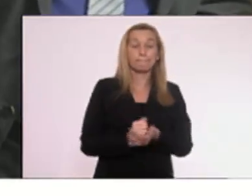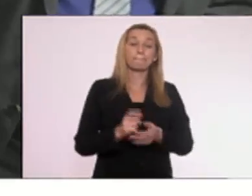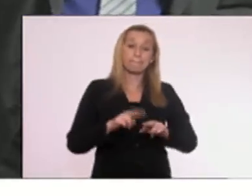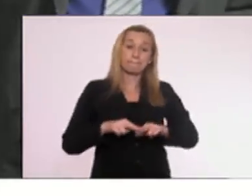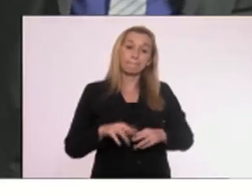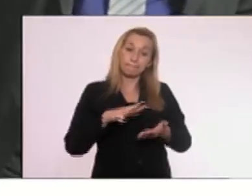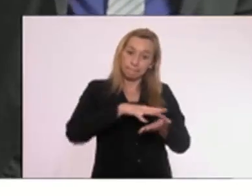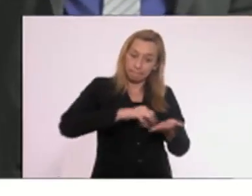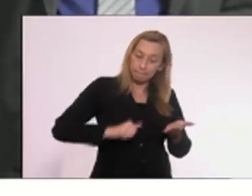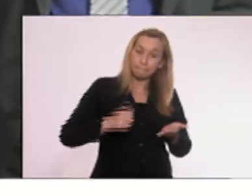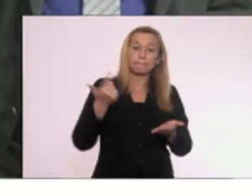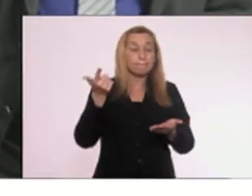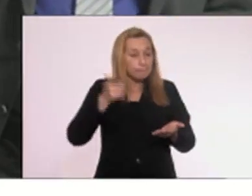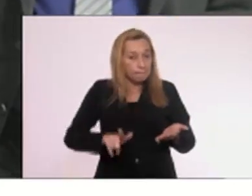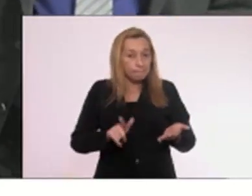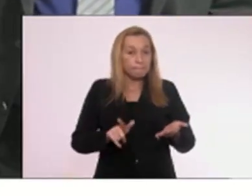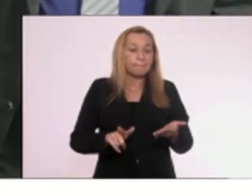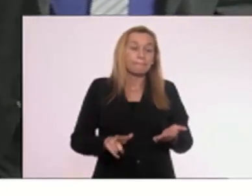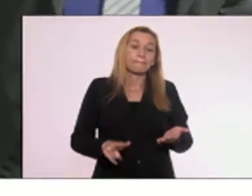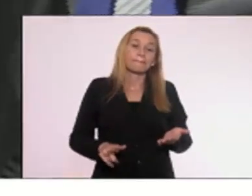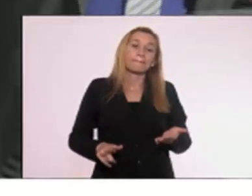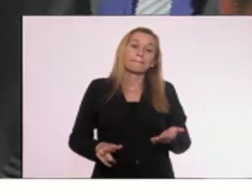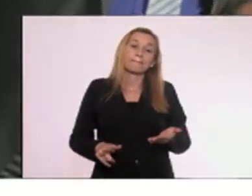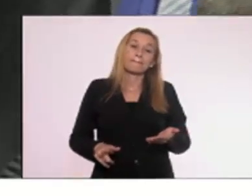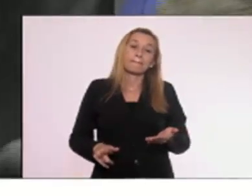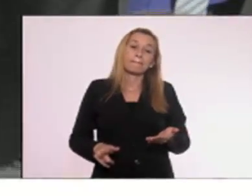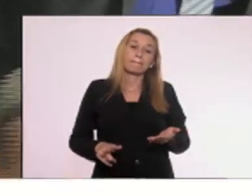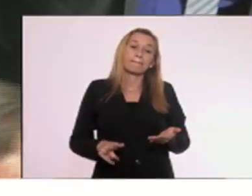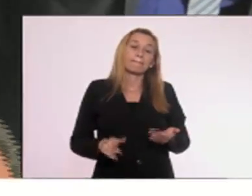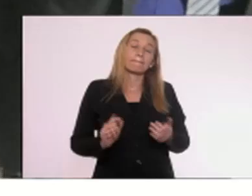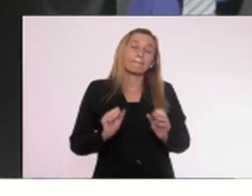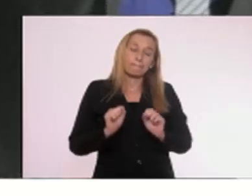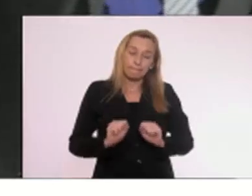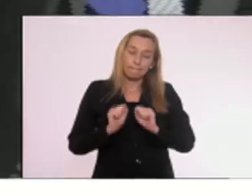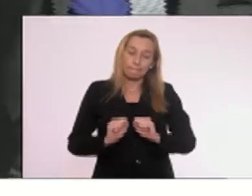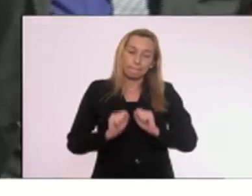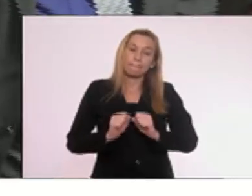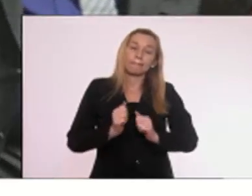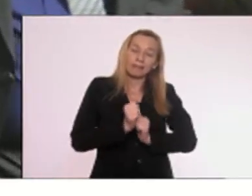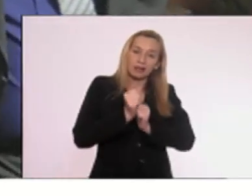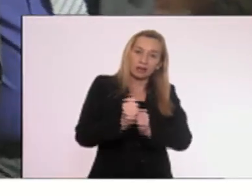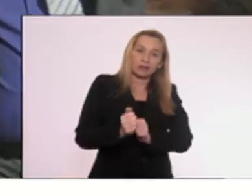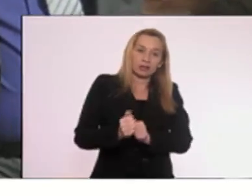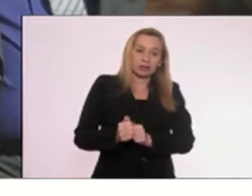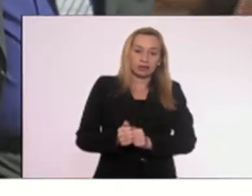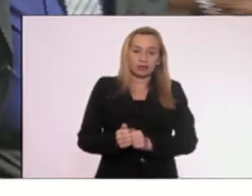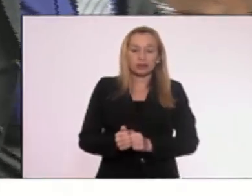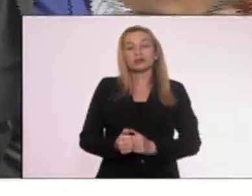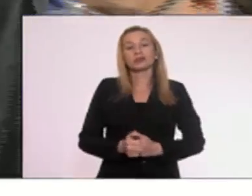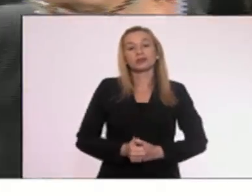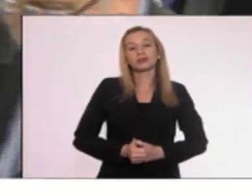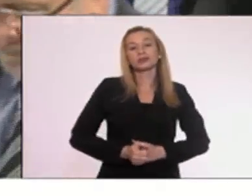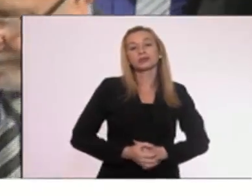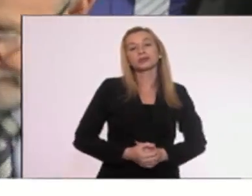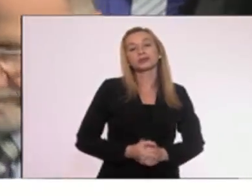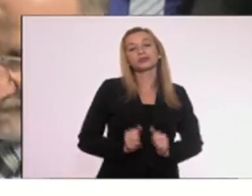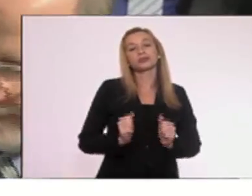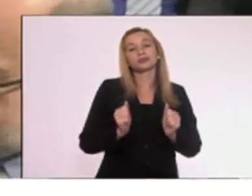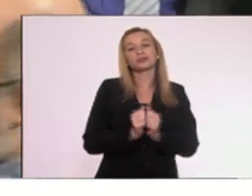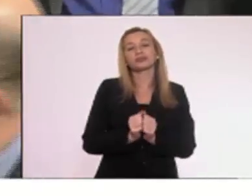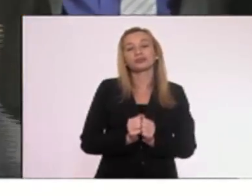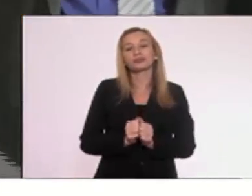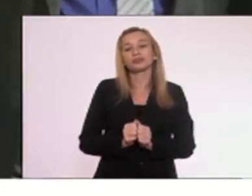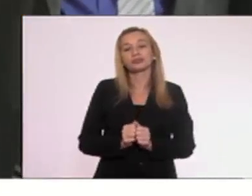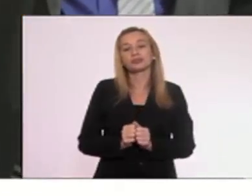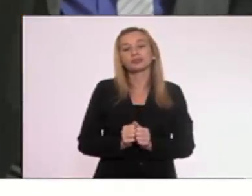retirando, mais uma vez insistindo no entendimento, para que a gente possa caminhar e colocar junto aos inspetores